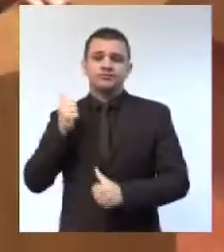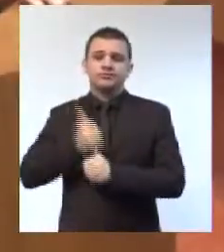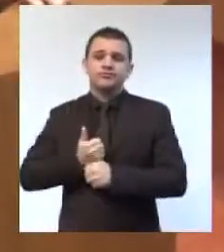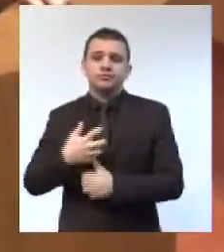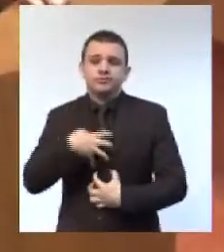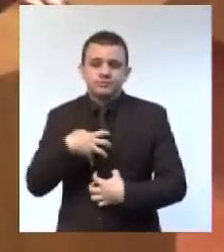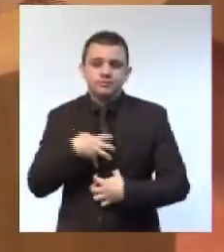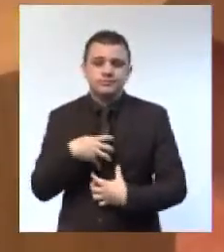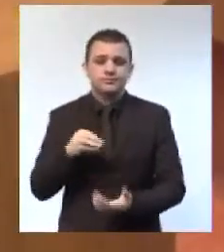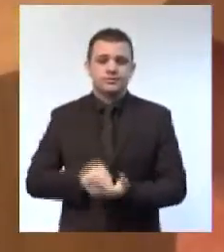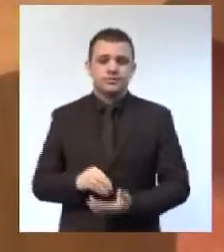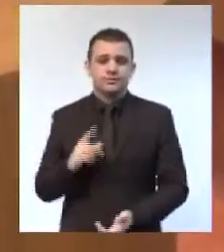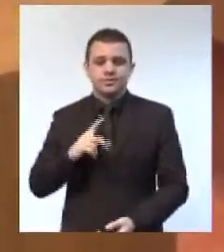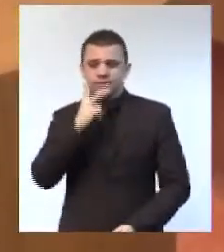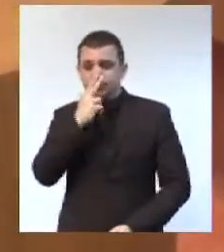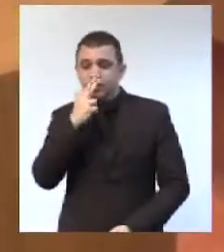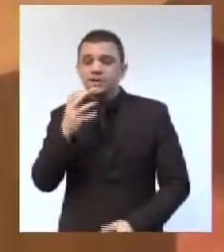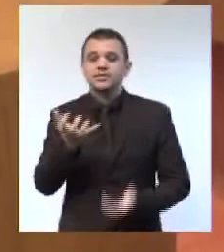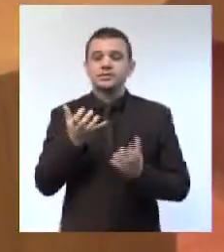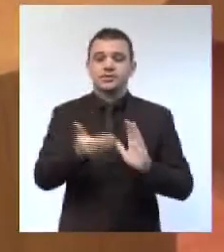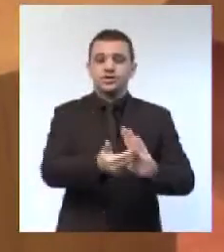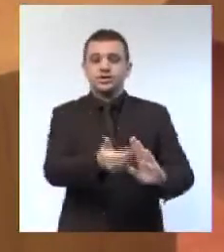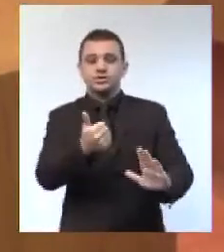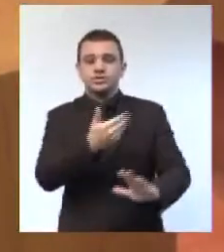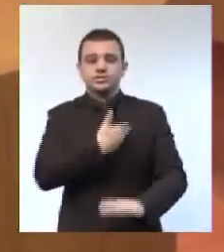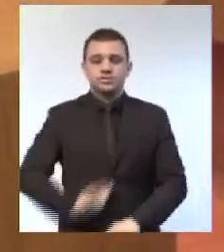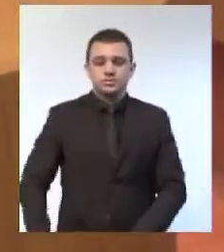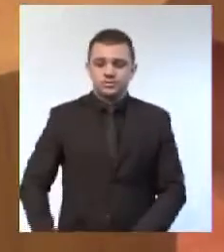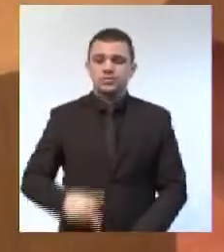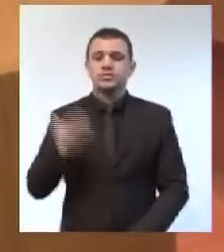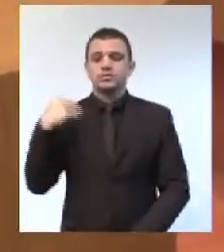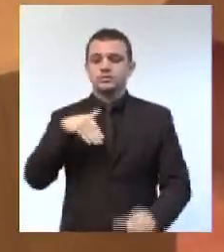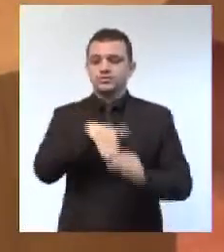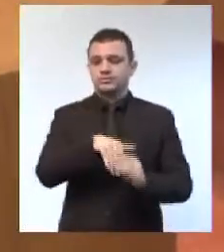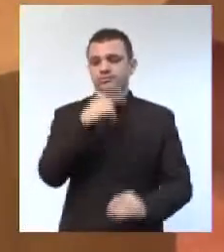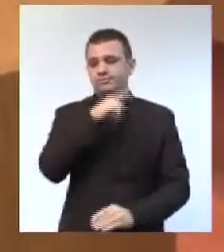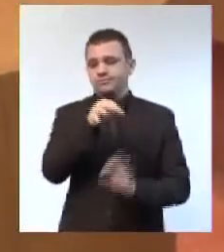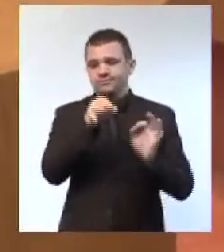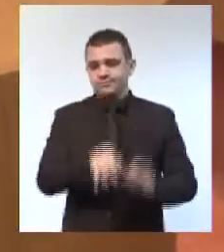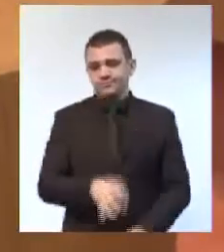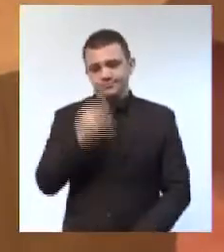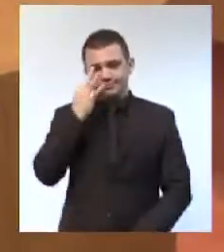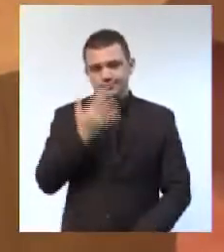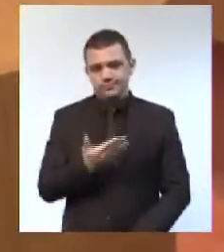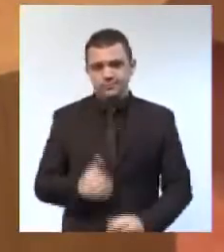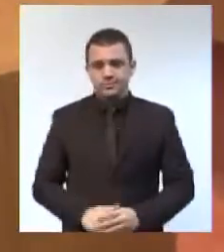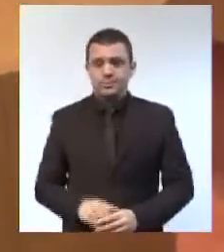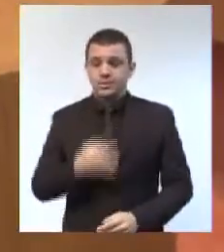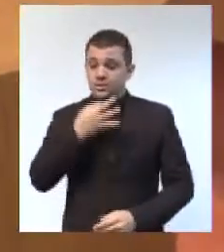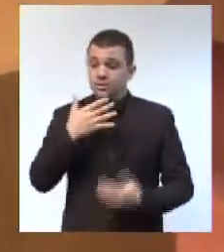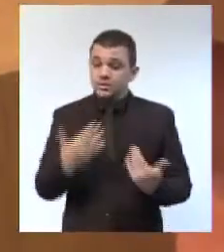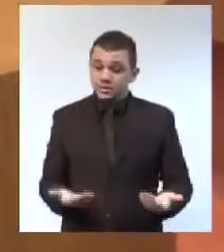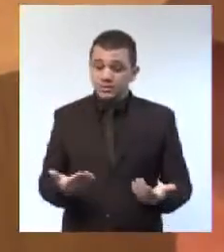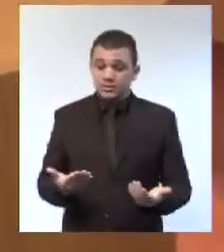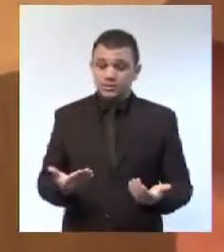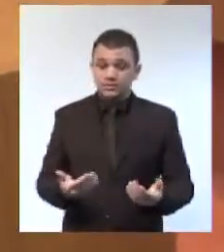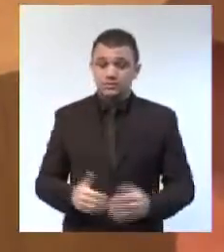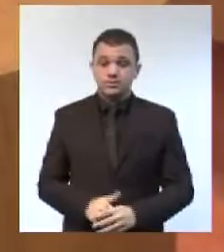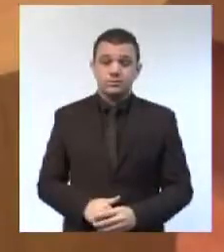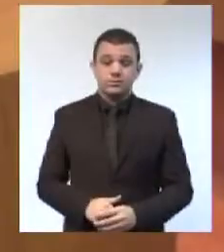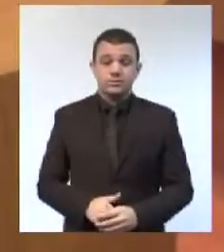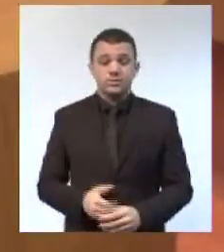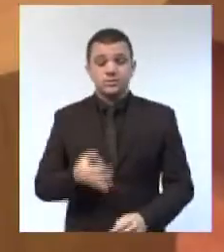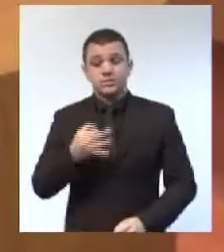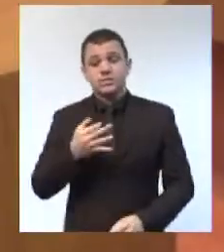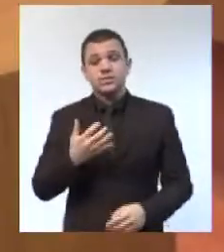foi legitimamente eleito pelo povo do Maranhão. Portanto, senhor presidente, quero aqui dizer que ainda